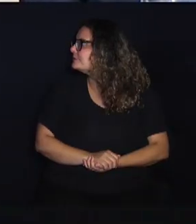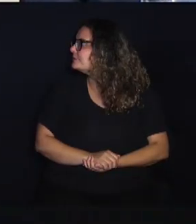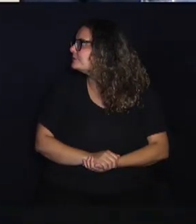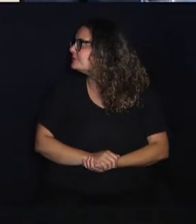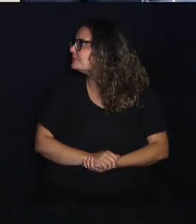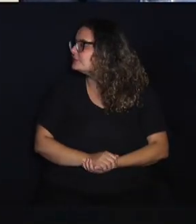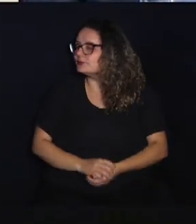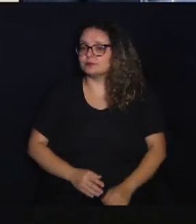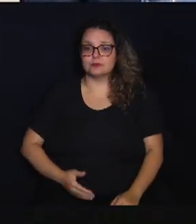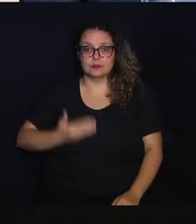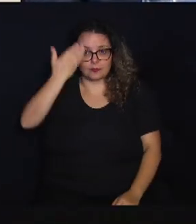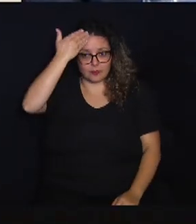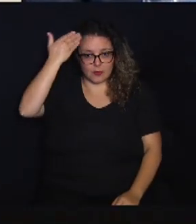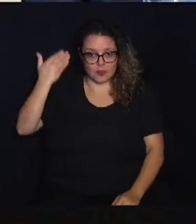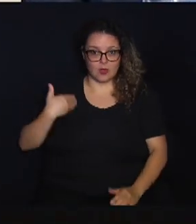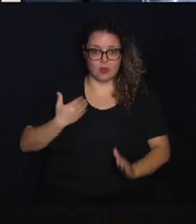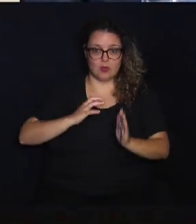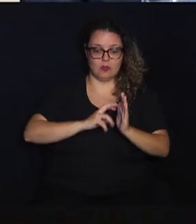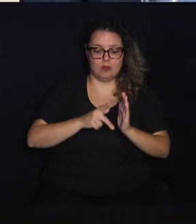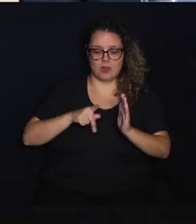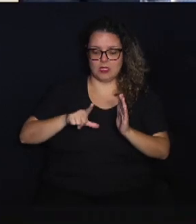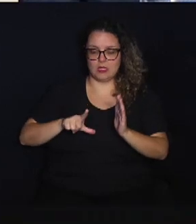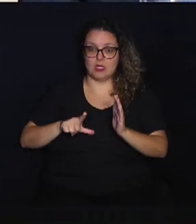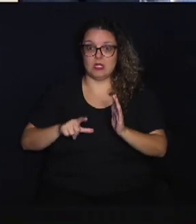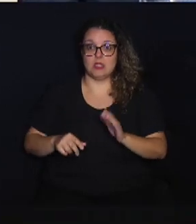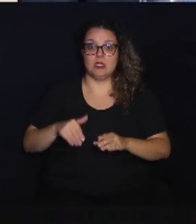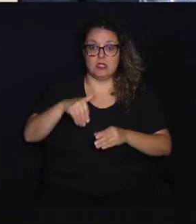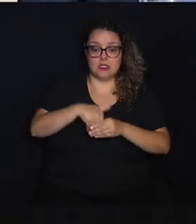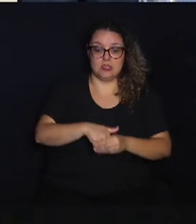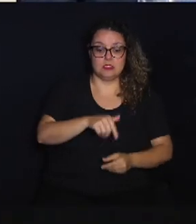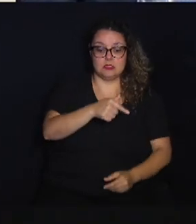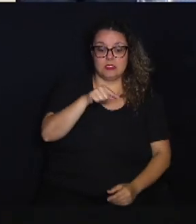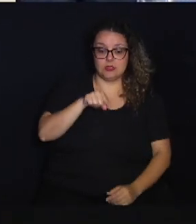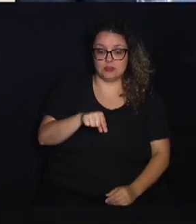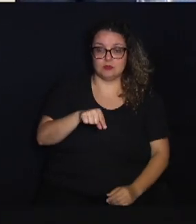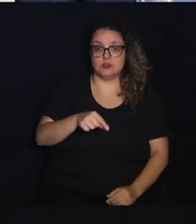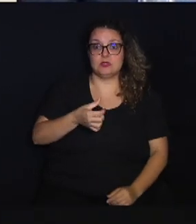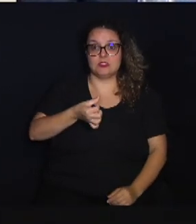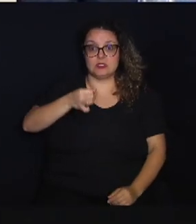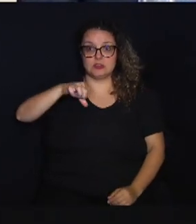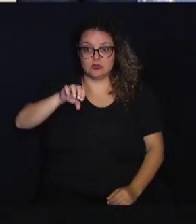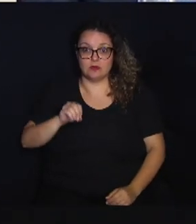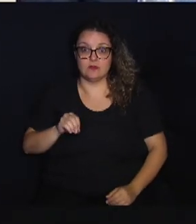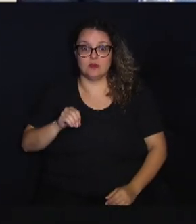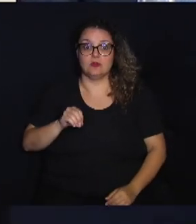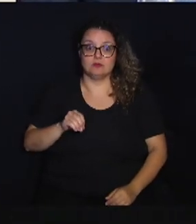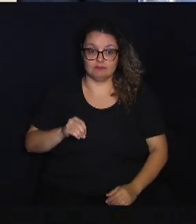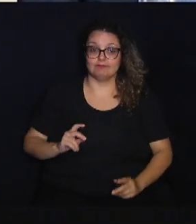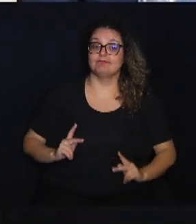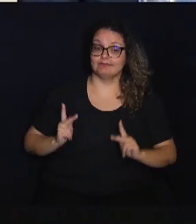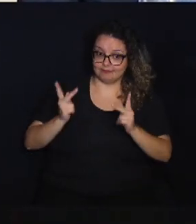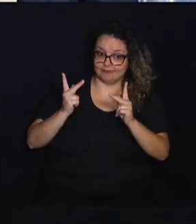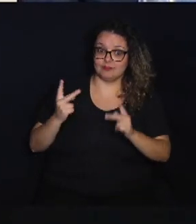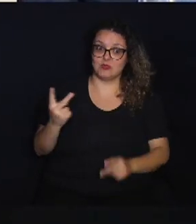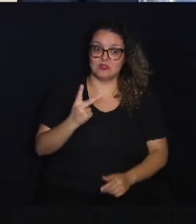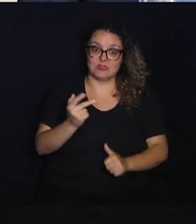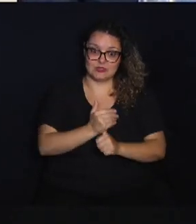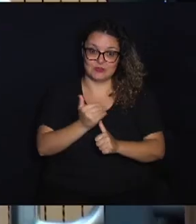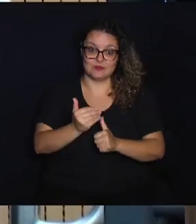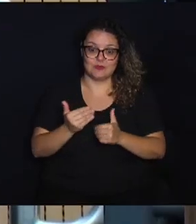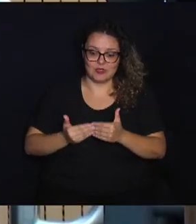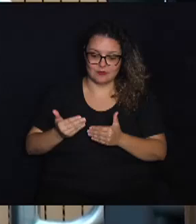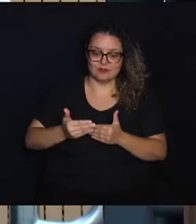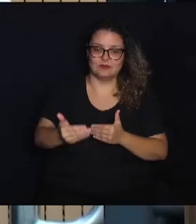Débora Palermo, do PL, recebeu 7.690 votos e está eleita para o segundo mandato